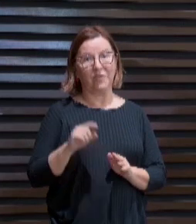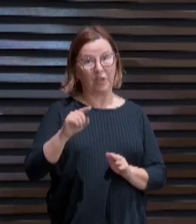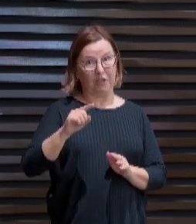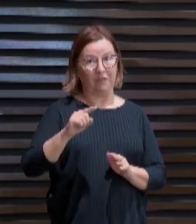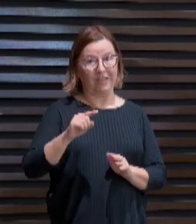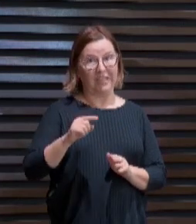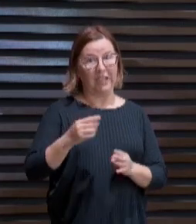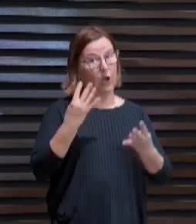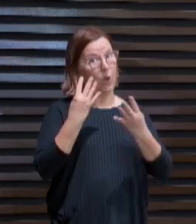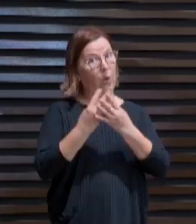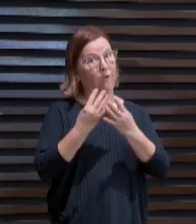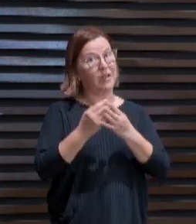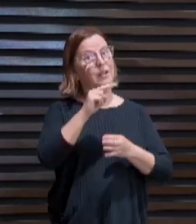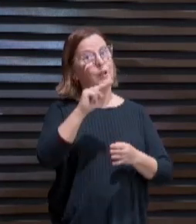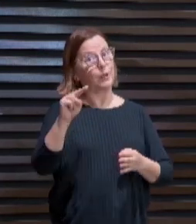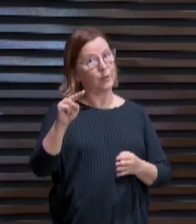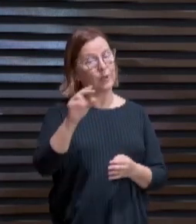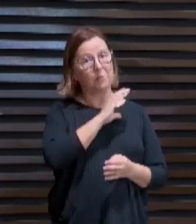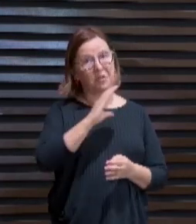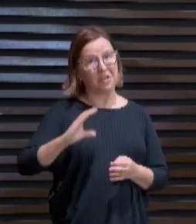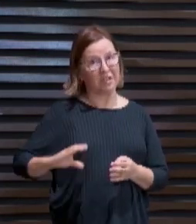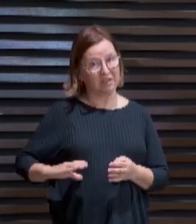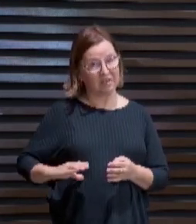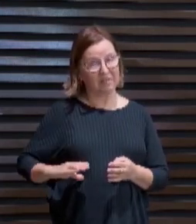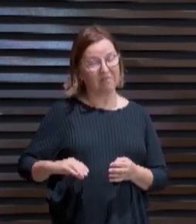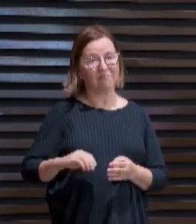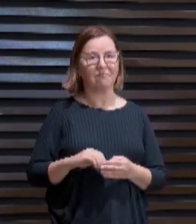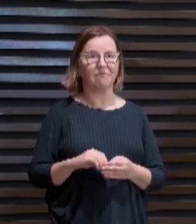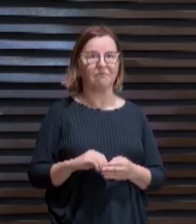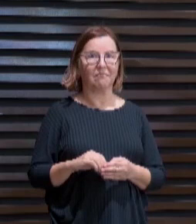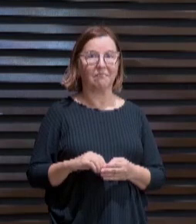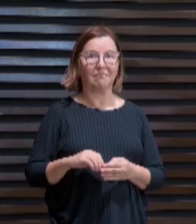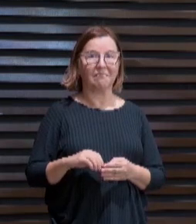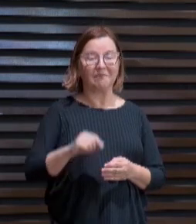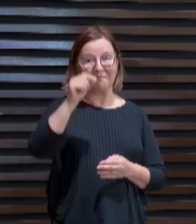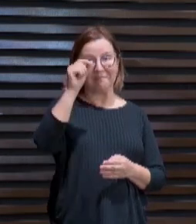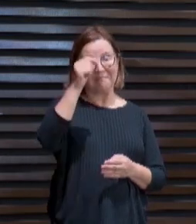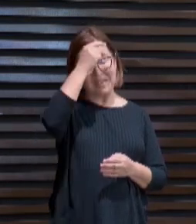para preservar algo, não é? E quem quiser ganhar a sua vida,